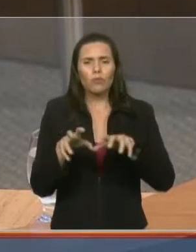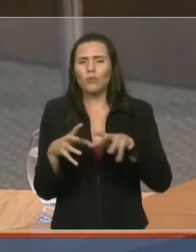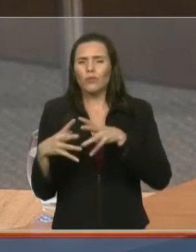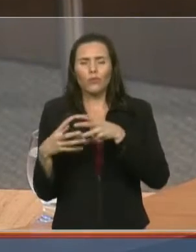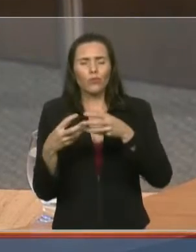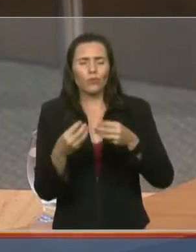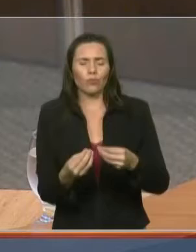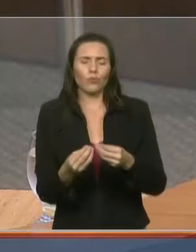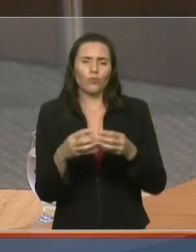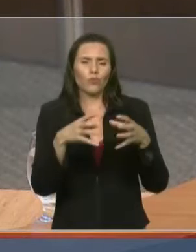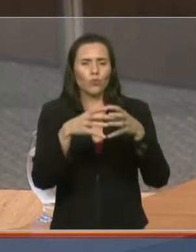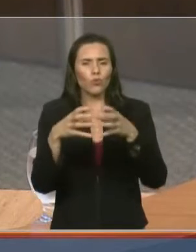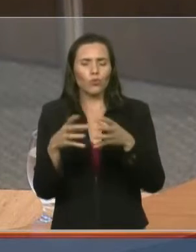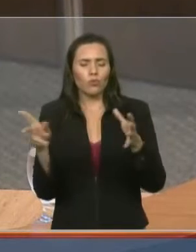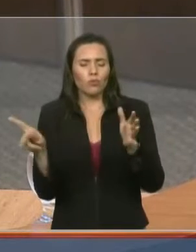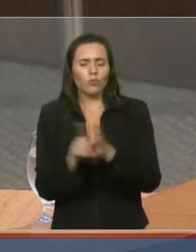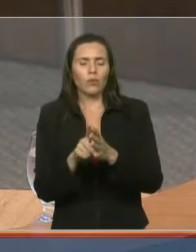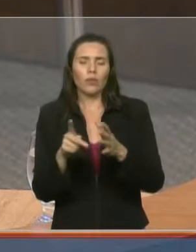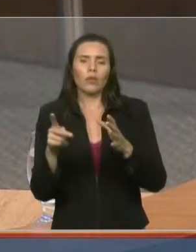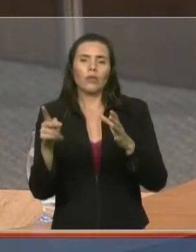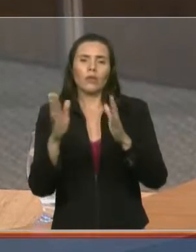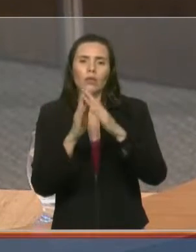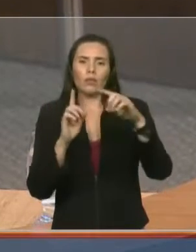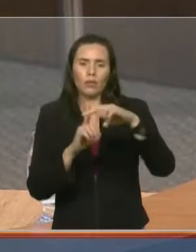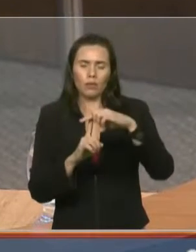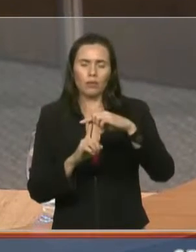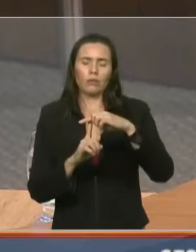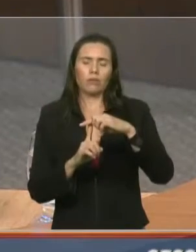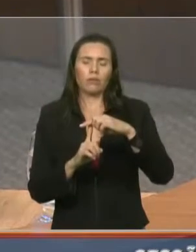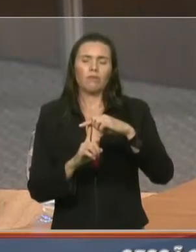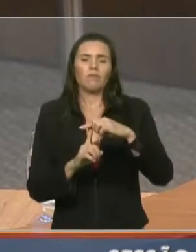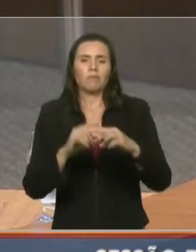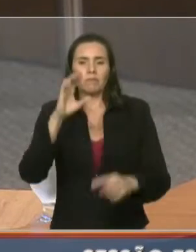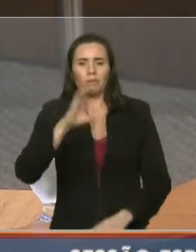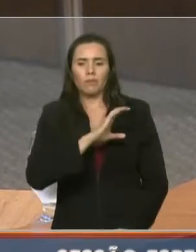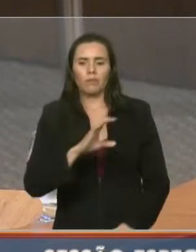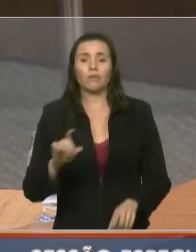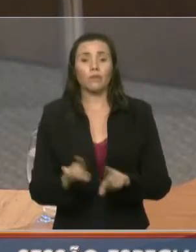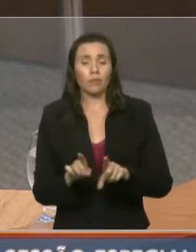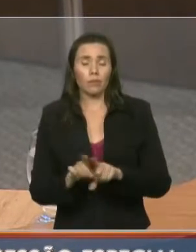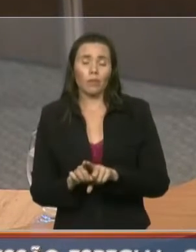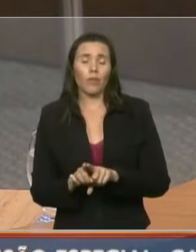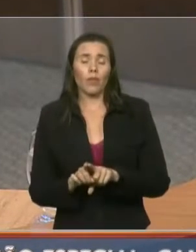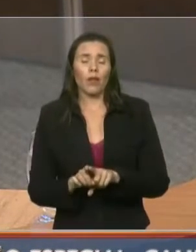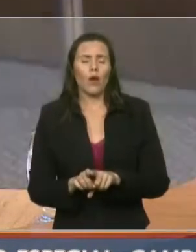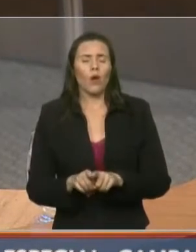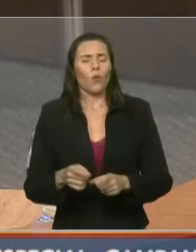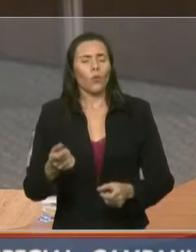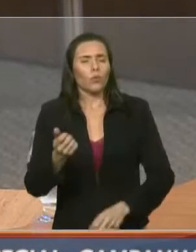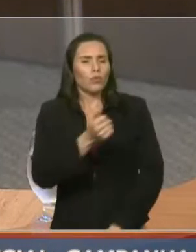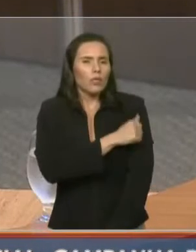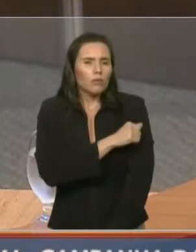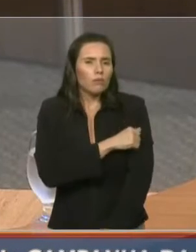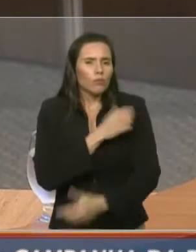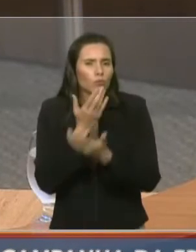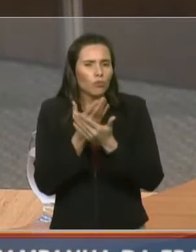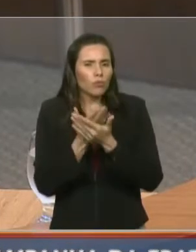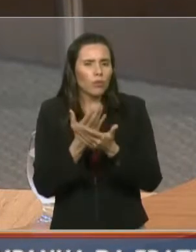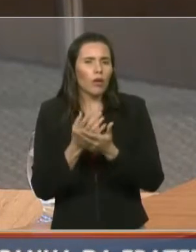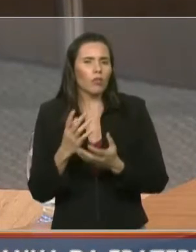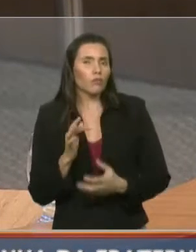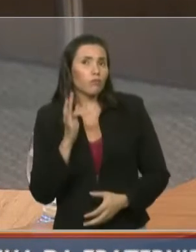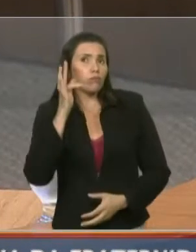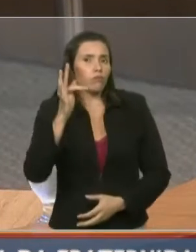nossa igreja. Cumprimentar os padres aqui presentes, seminaristas da Arquidiocese de São Luís, a pastoral